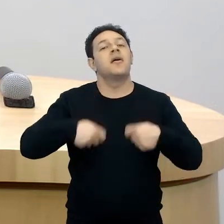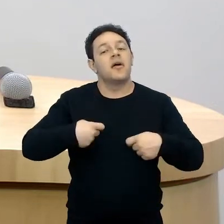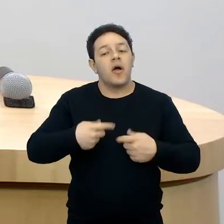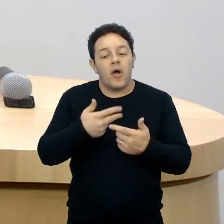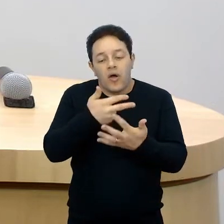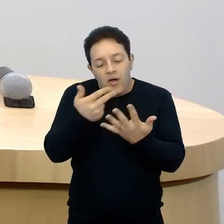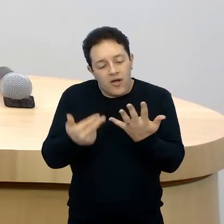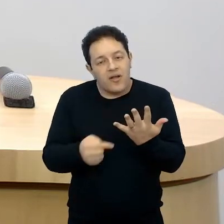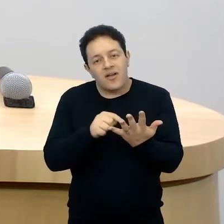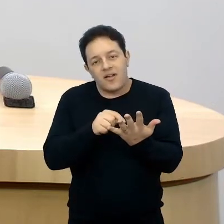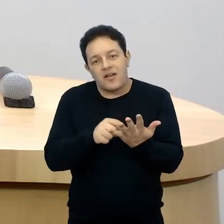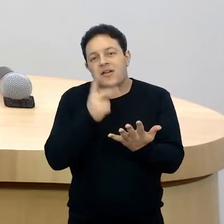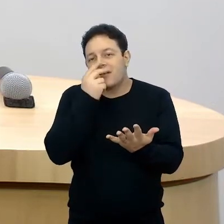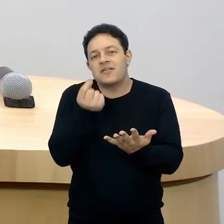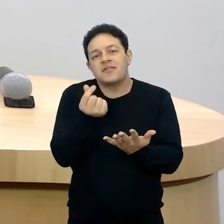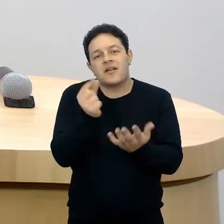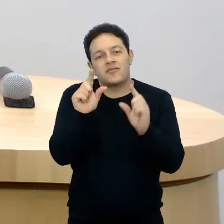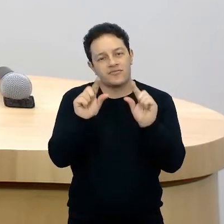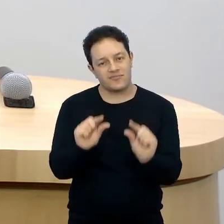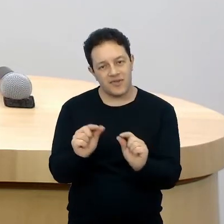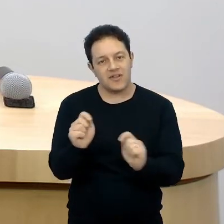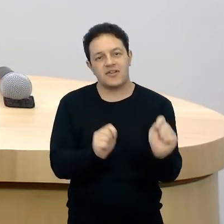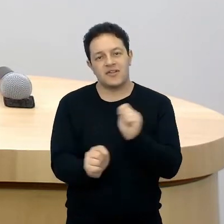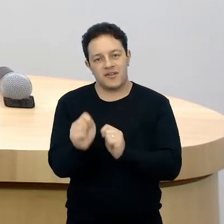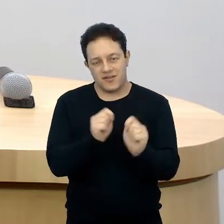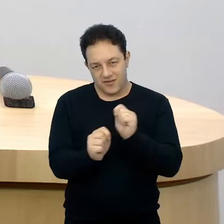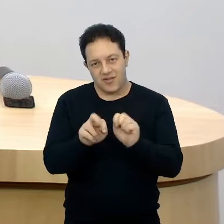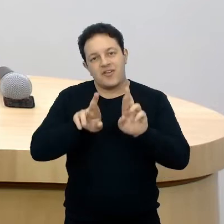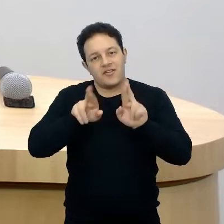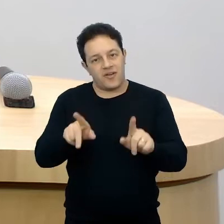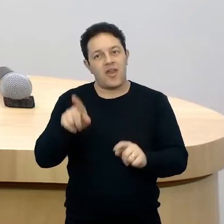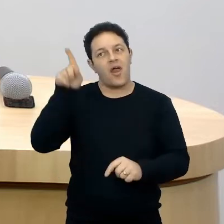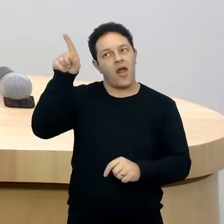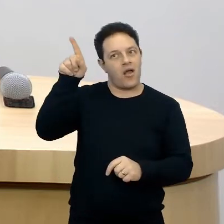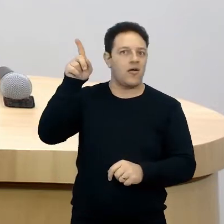bem menores do que toda aquela indústria cinematográfica hollywoodiana. Vamos agora